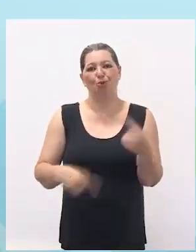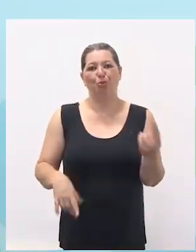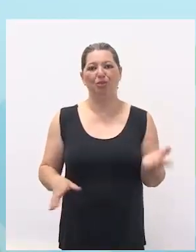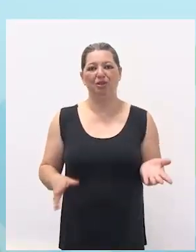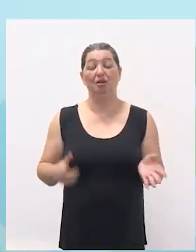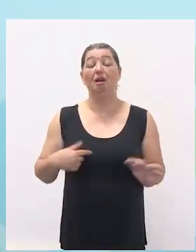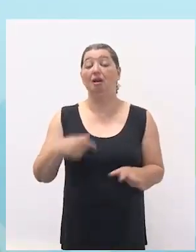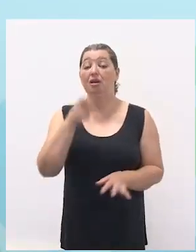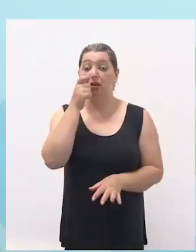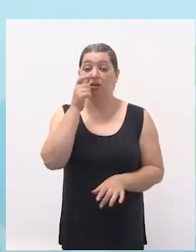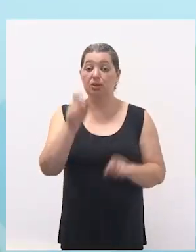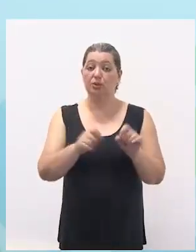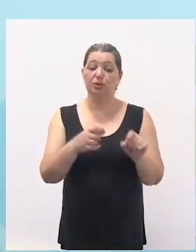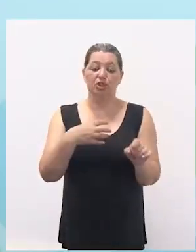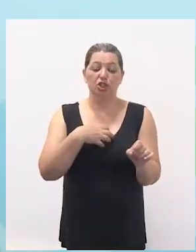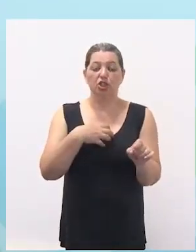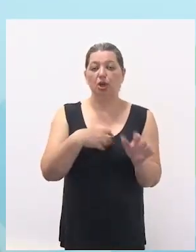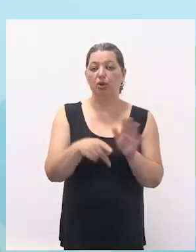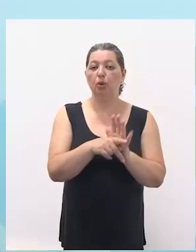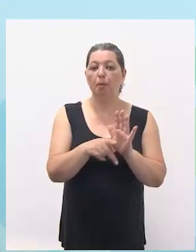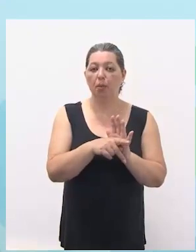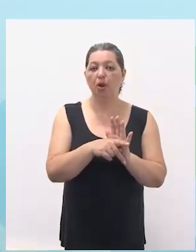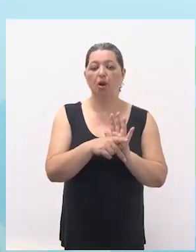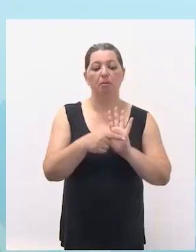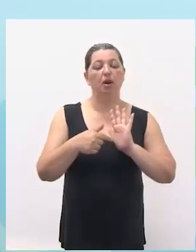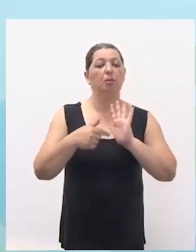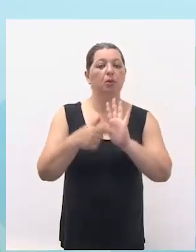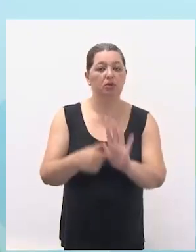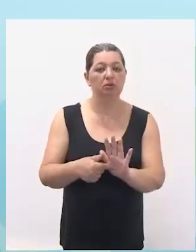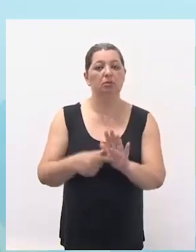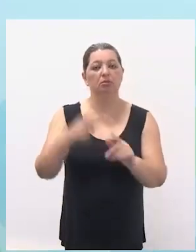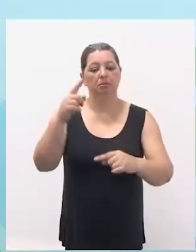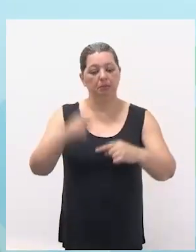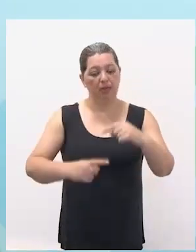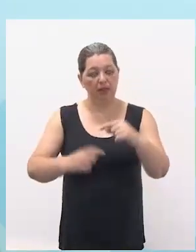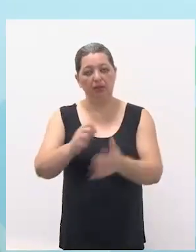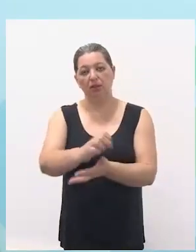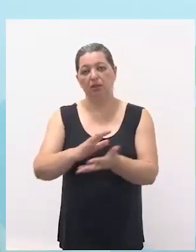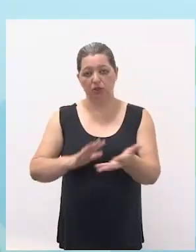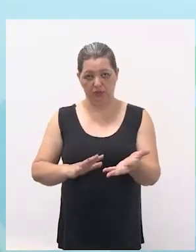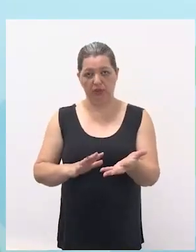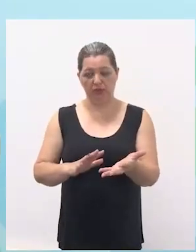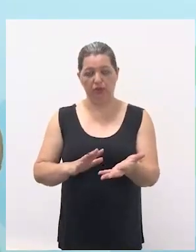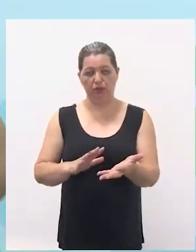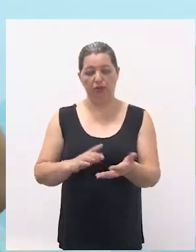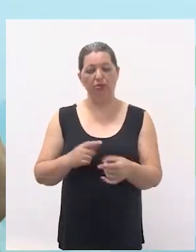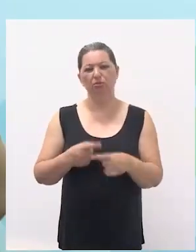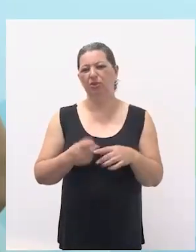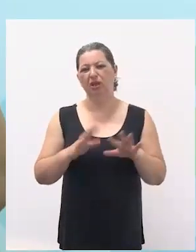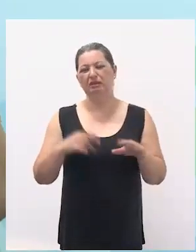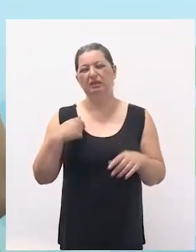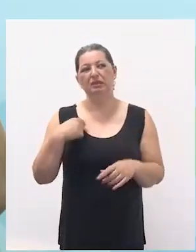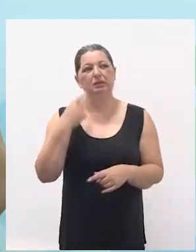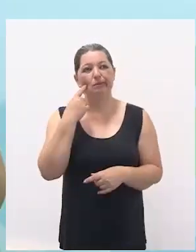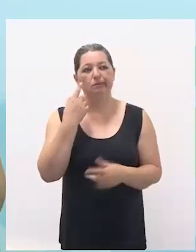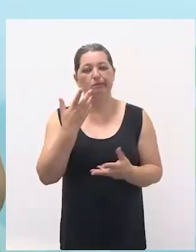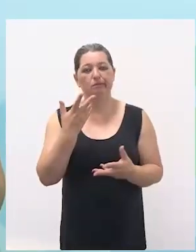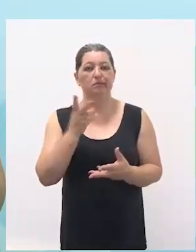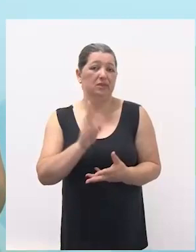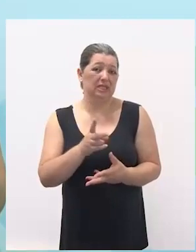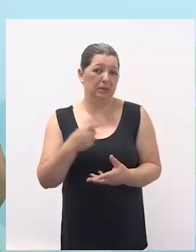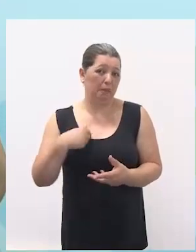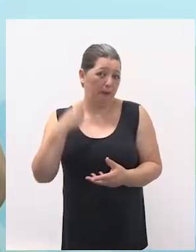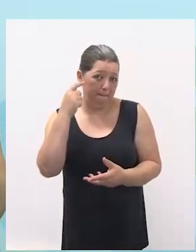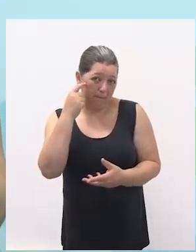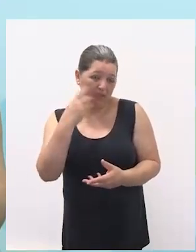gente pensar de que forma que a gente vai dispor nossos materiais, nossas atividades, porque nem sempre o que a gente